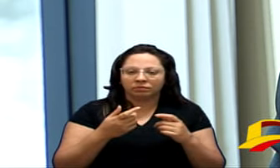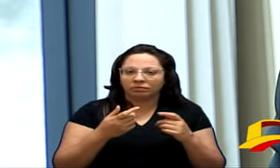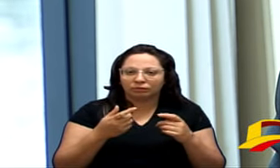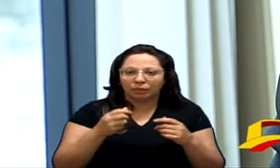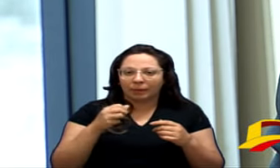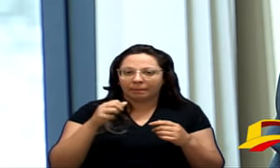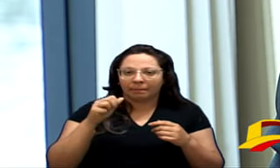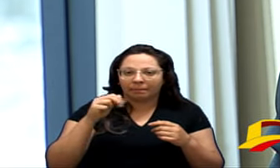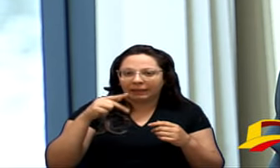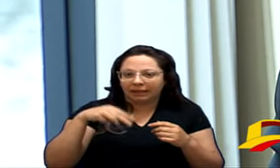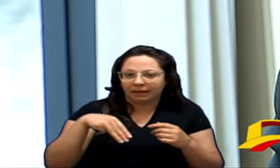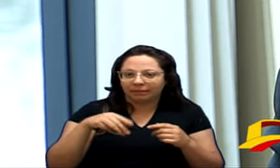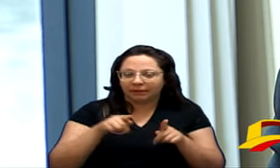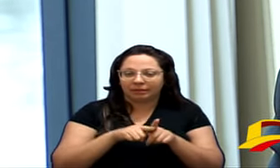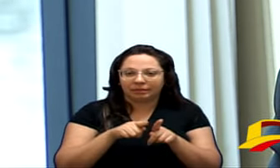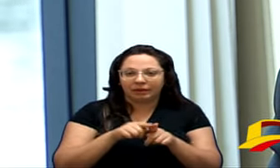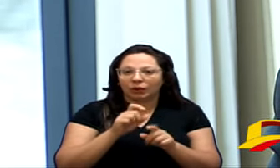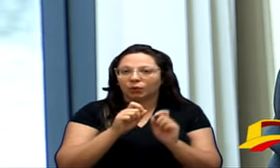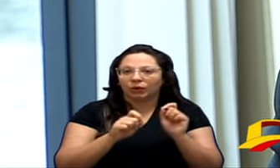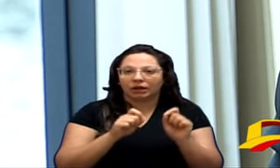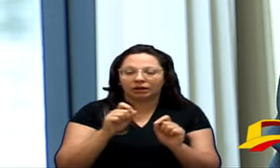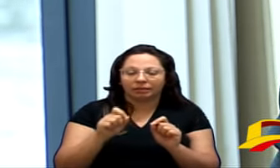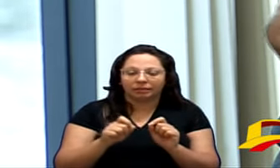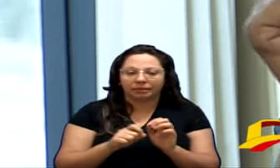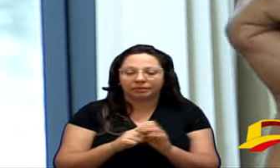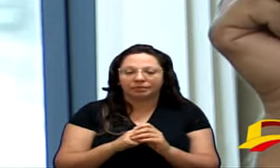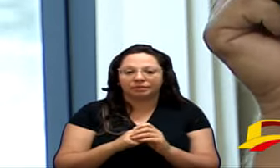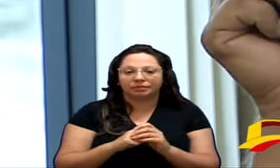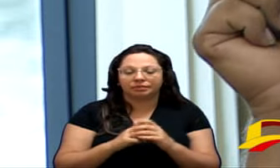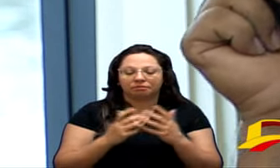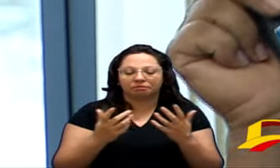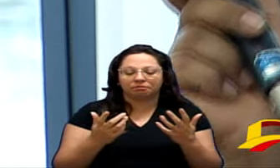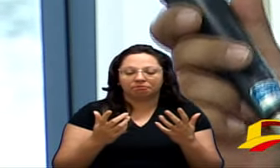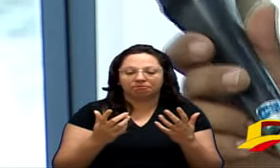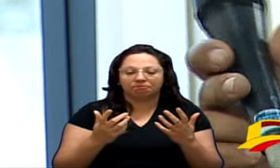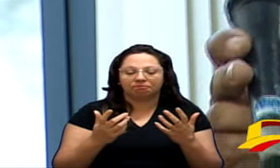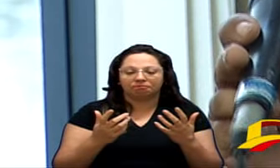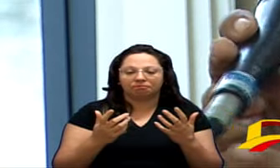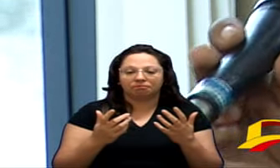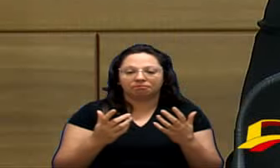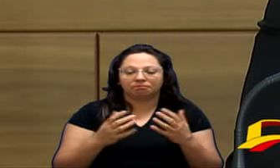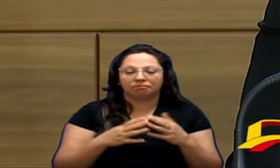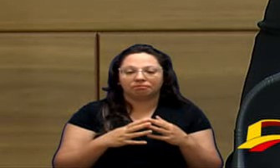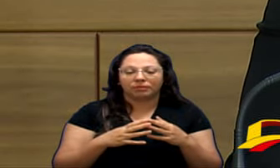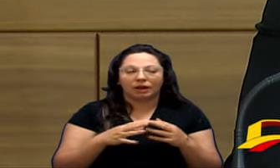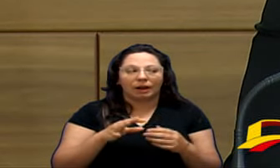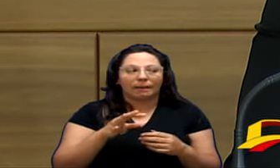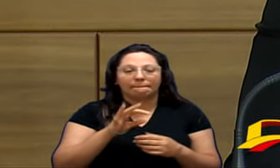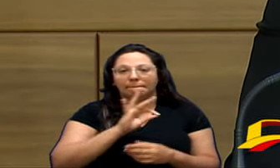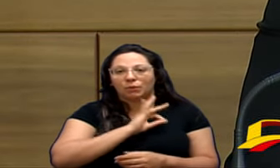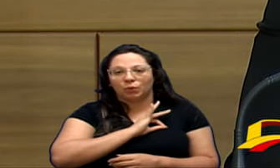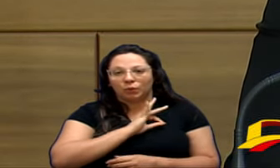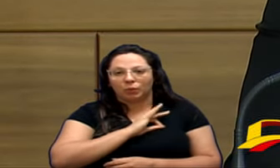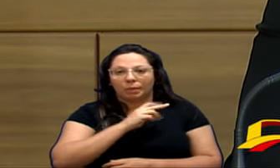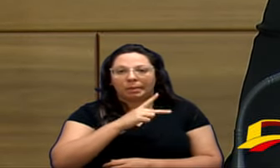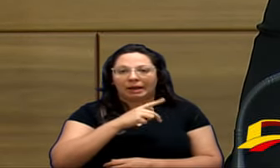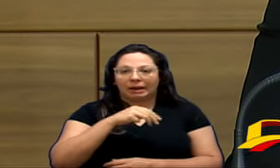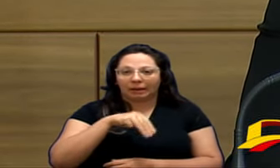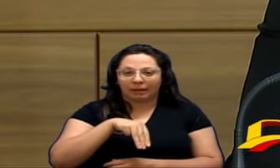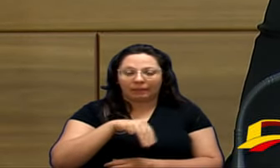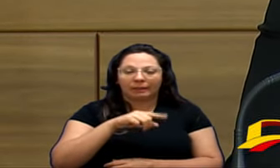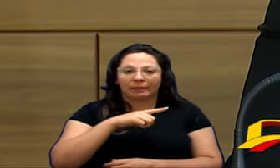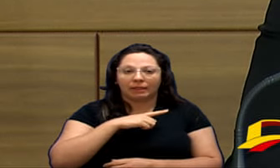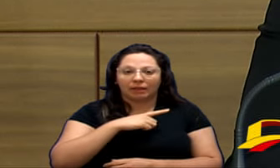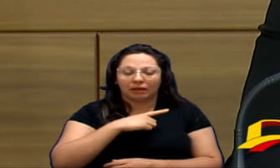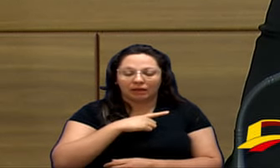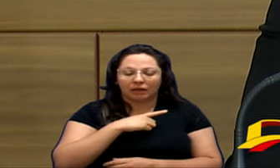militar também outro nessa área eh excelência o a polícia militar ela atua